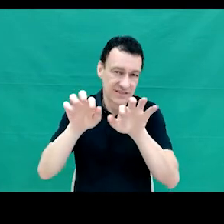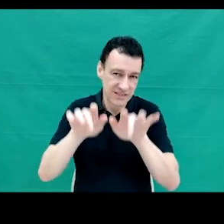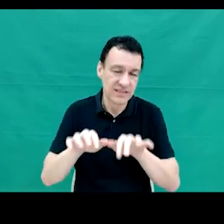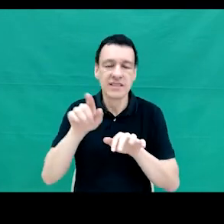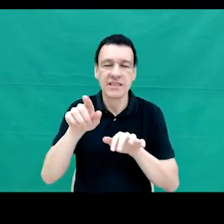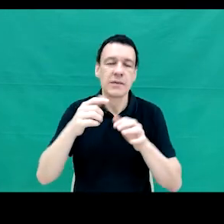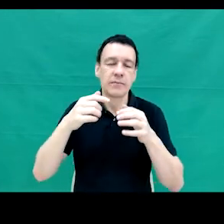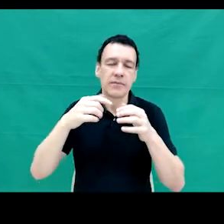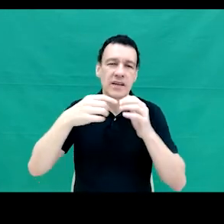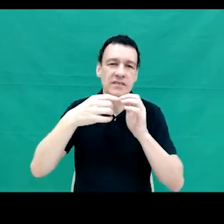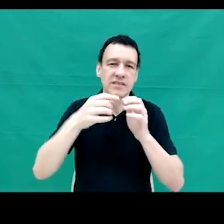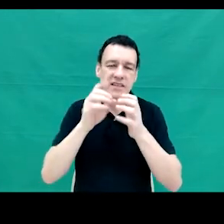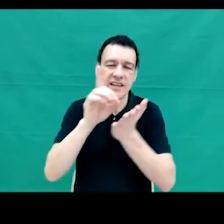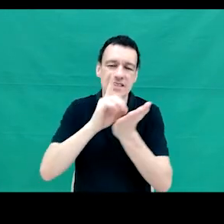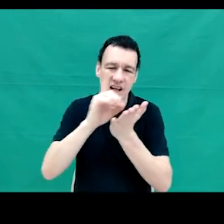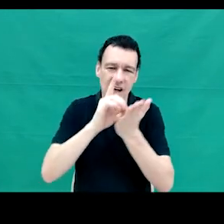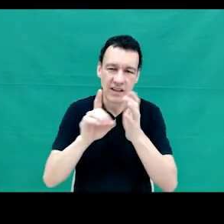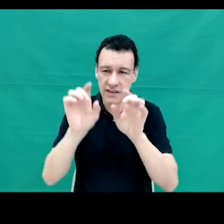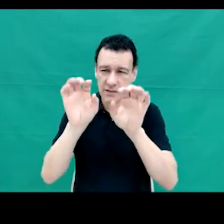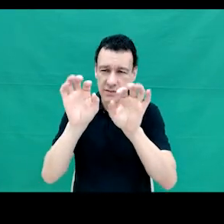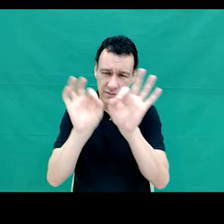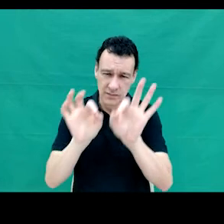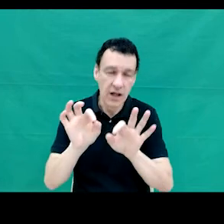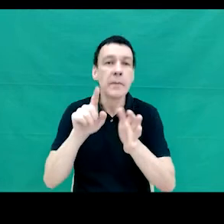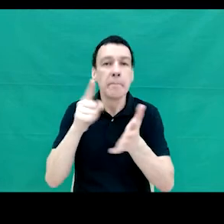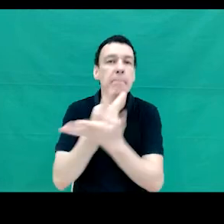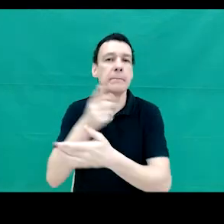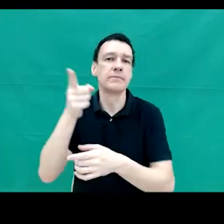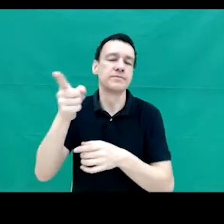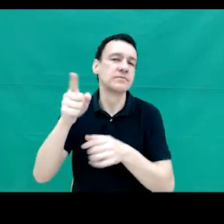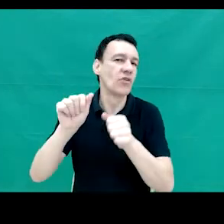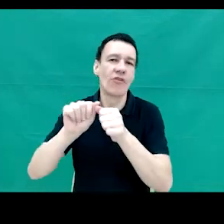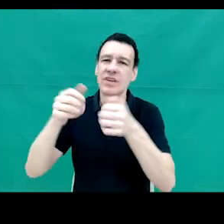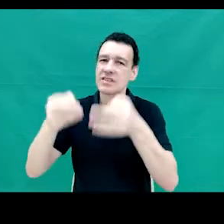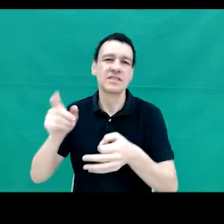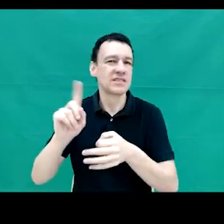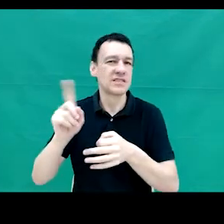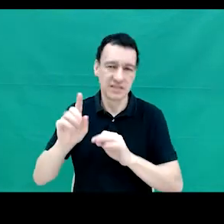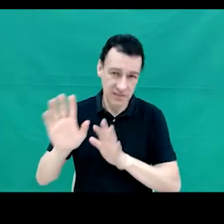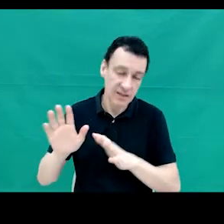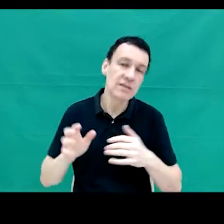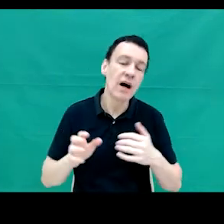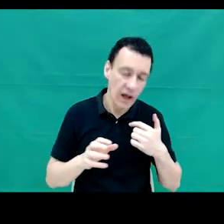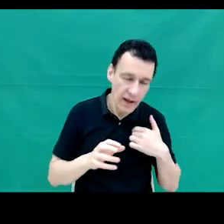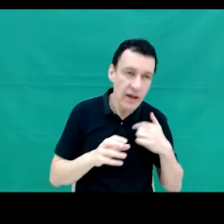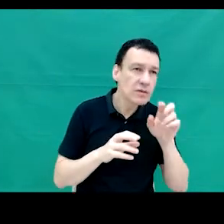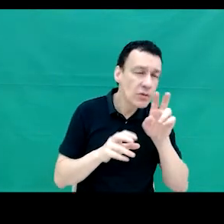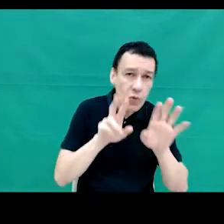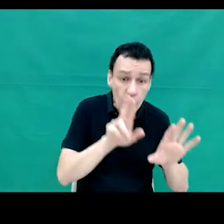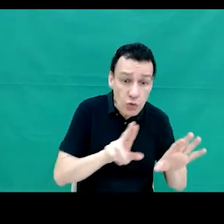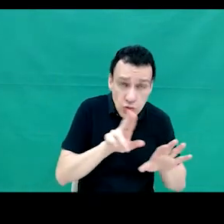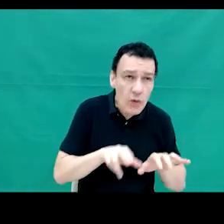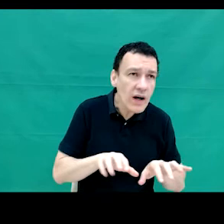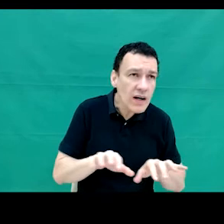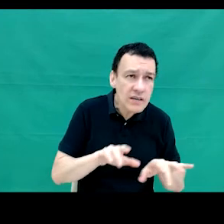essa heurística, ela pega bastante nesse ponto, que é garantir que o seu usuário ele não vá cometer um erro por ter